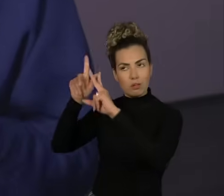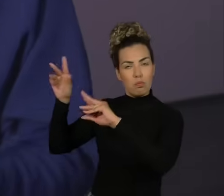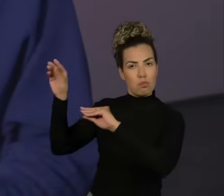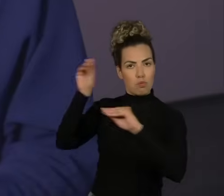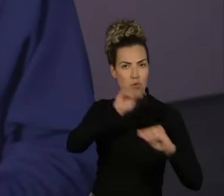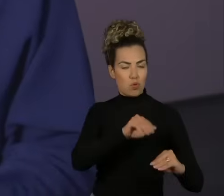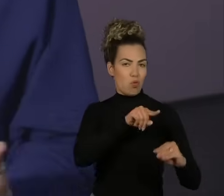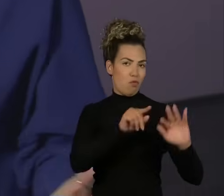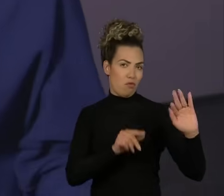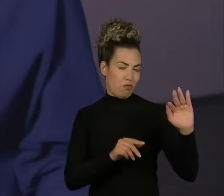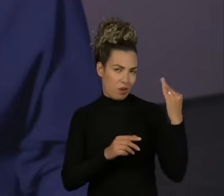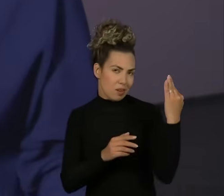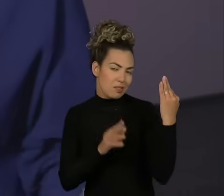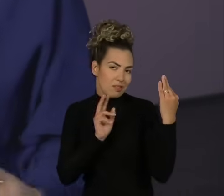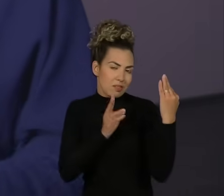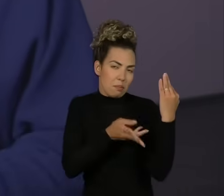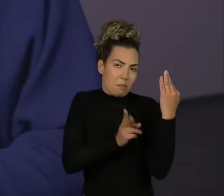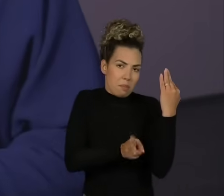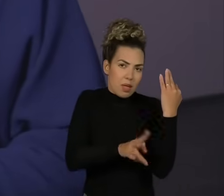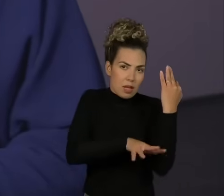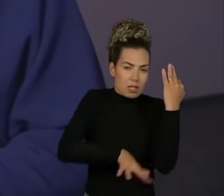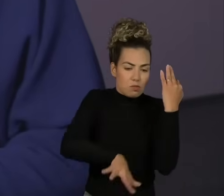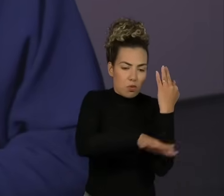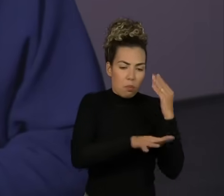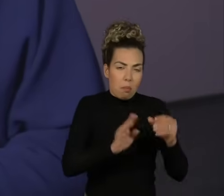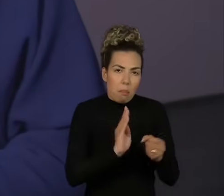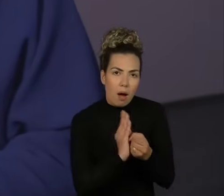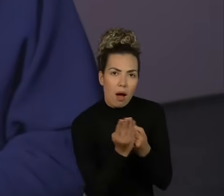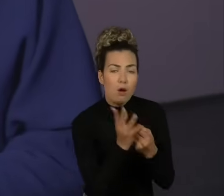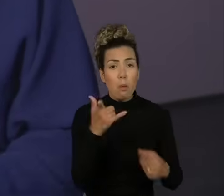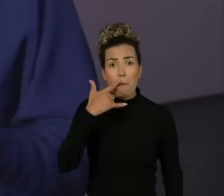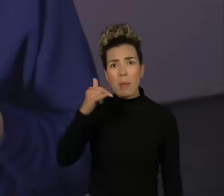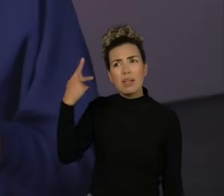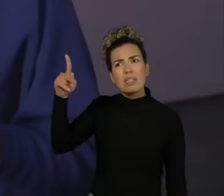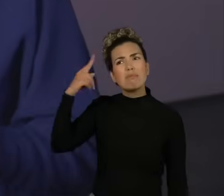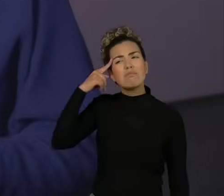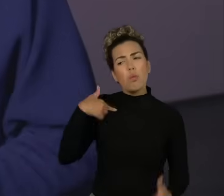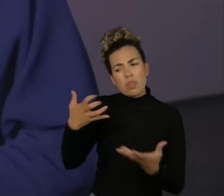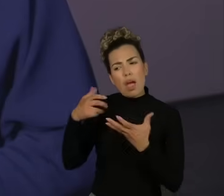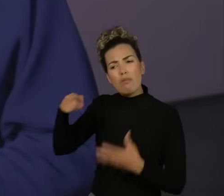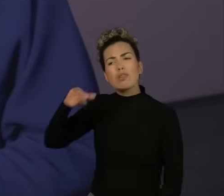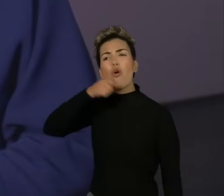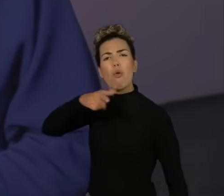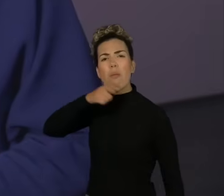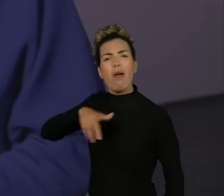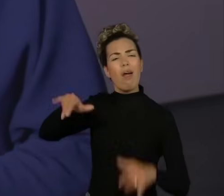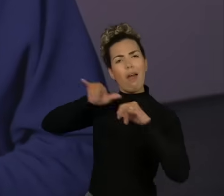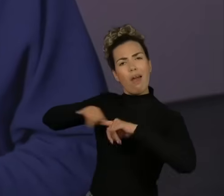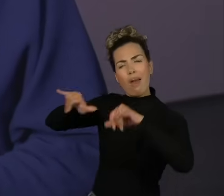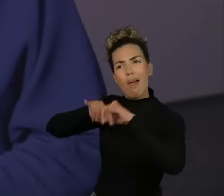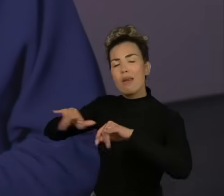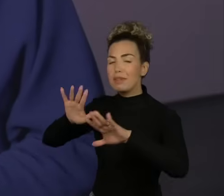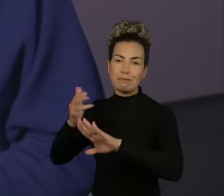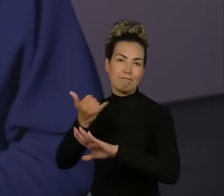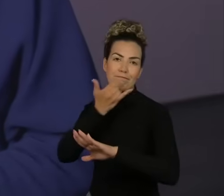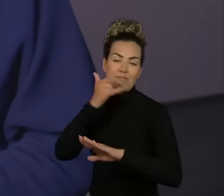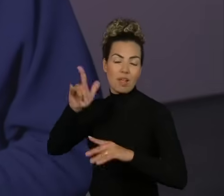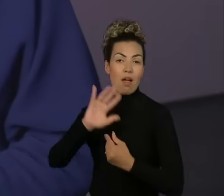tornasse comerciante, como ele era, mas a arte falou mais alto e Monet se tornou um dos maiores nomes